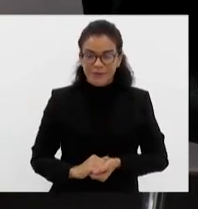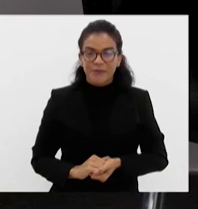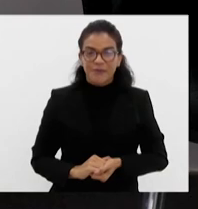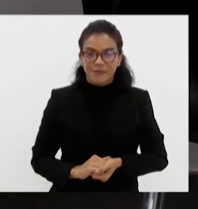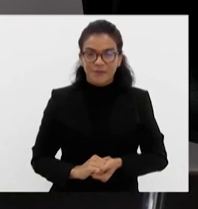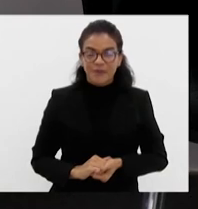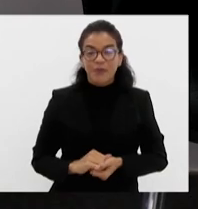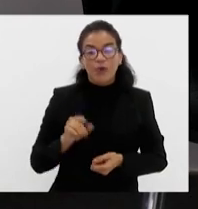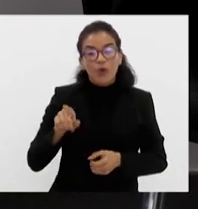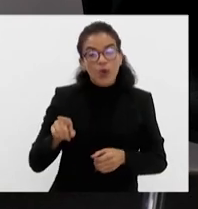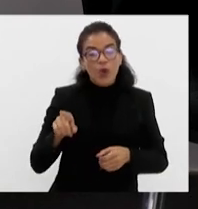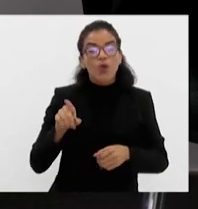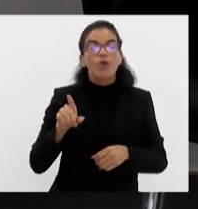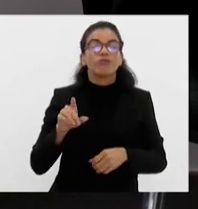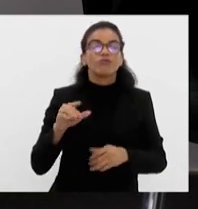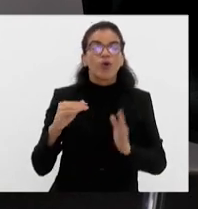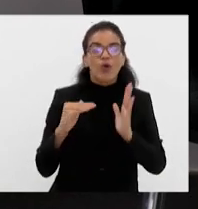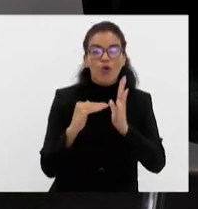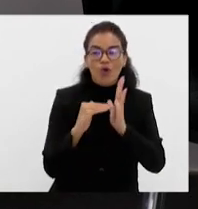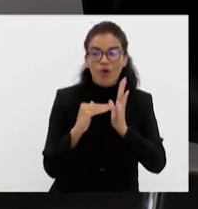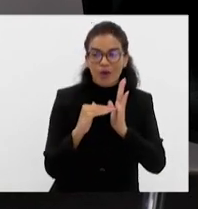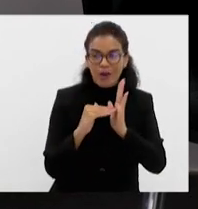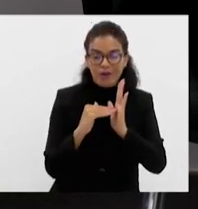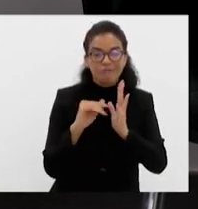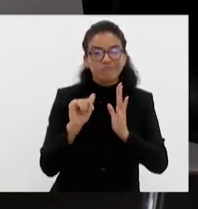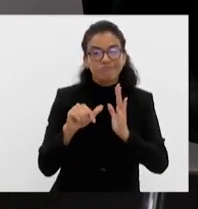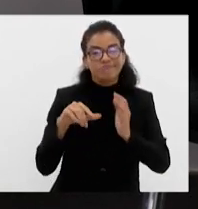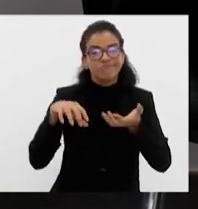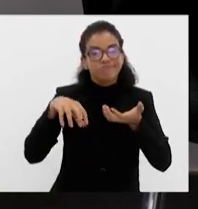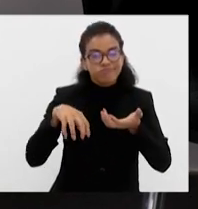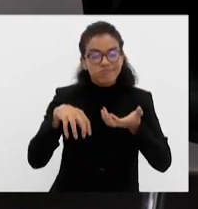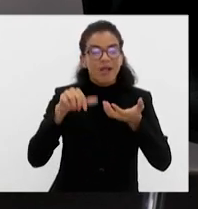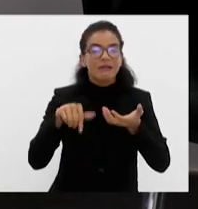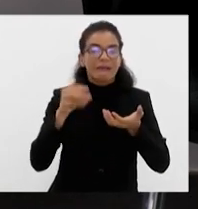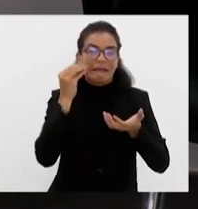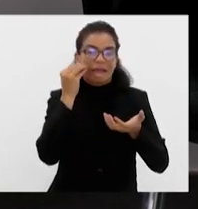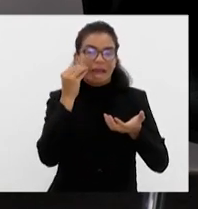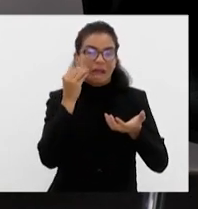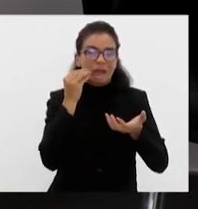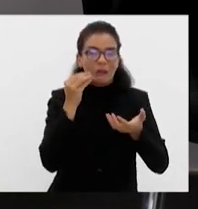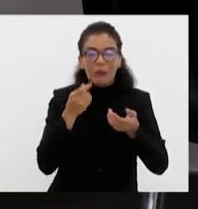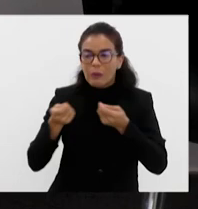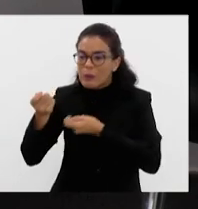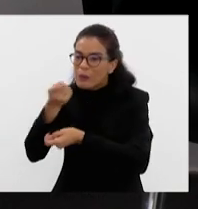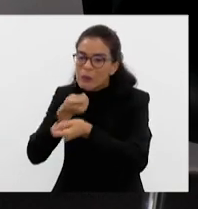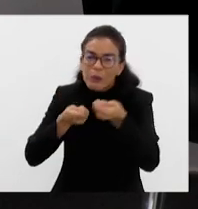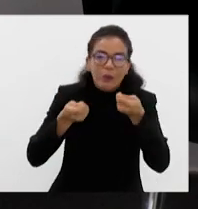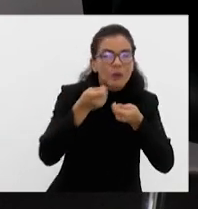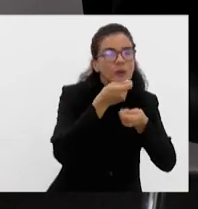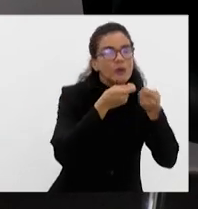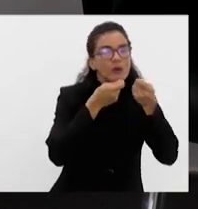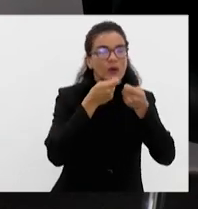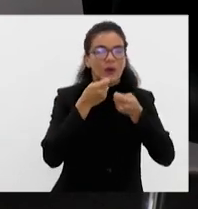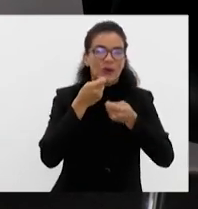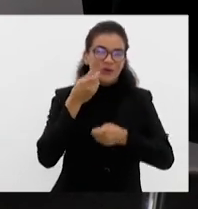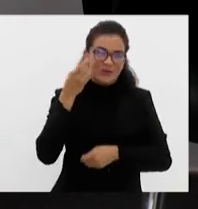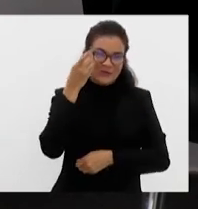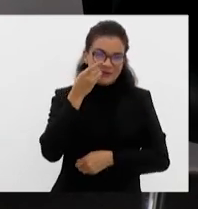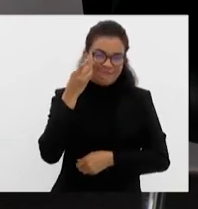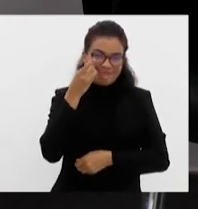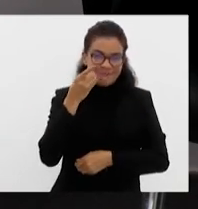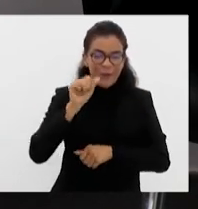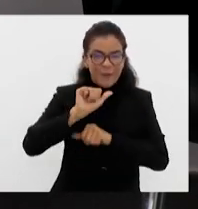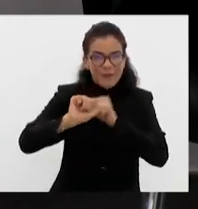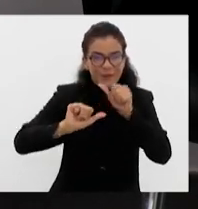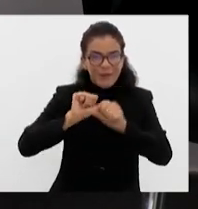Isso, o Congresso Nacional tentou, diversos deputados, alterar. A PEC agora abriu a janela.